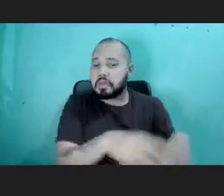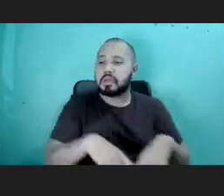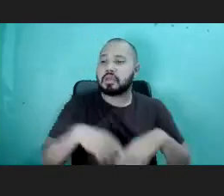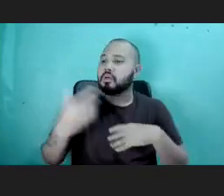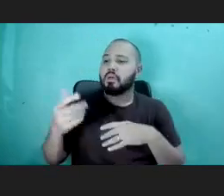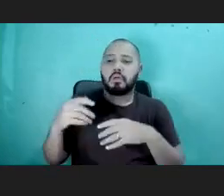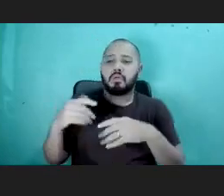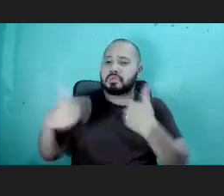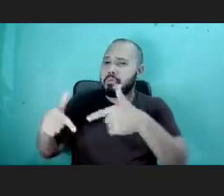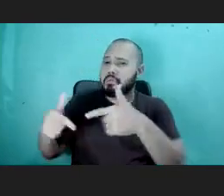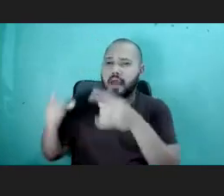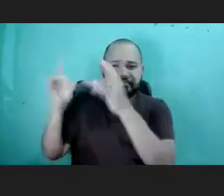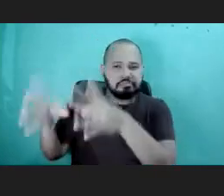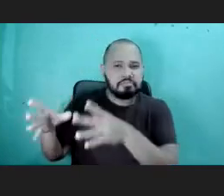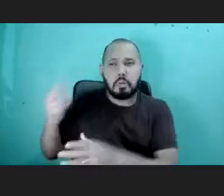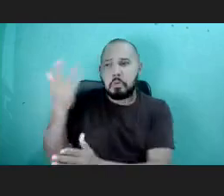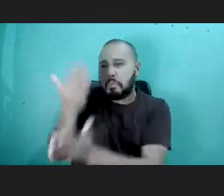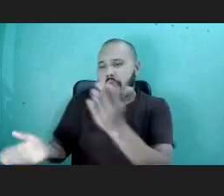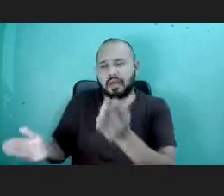enfim.